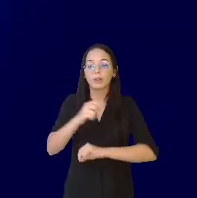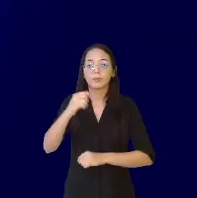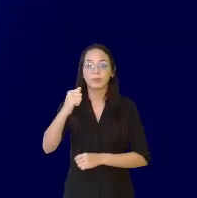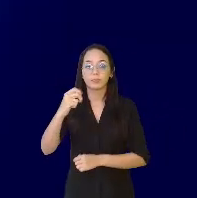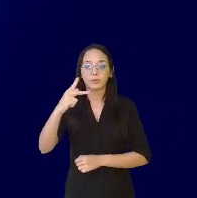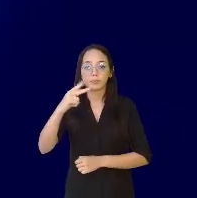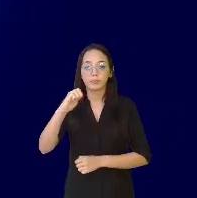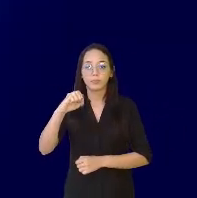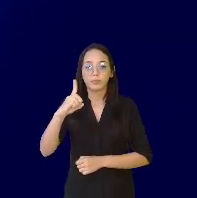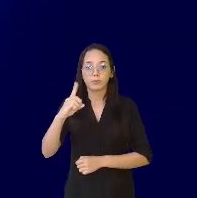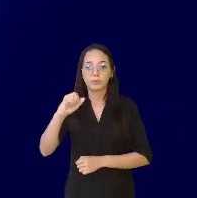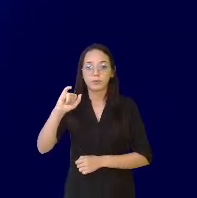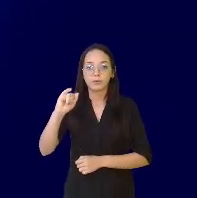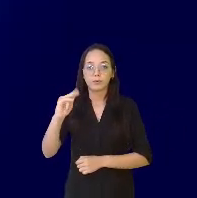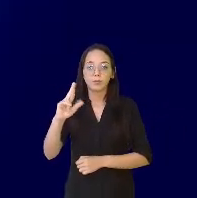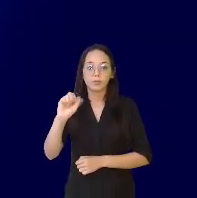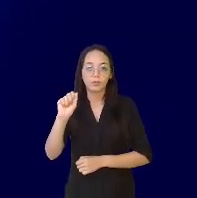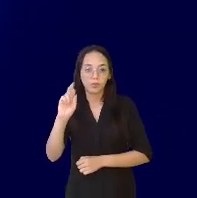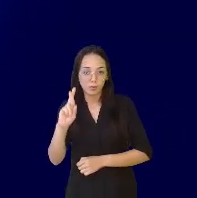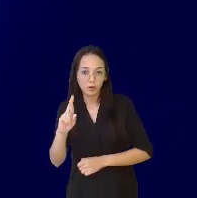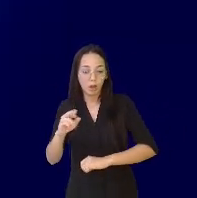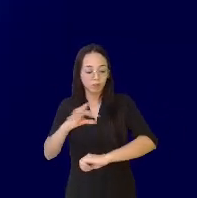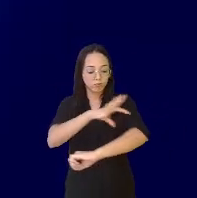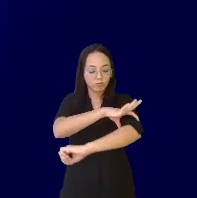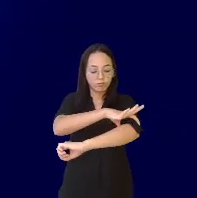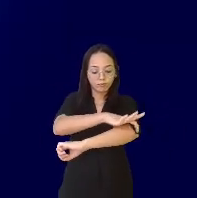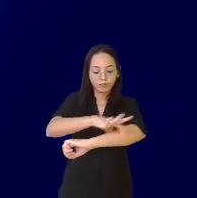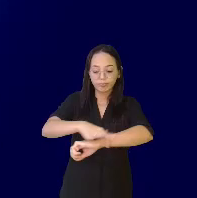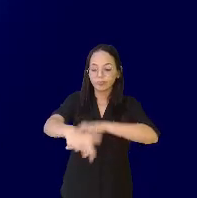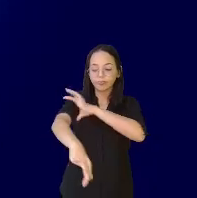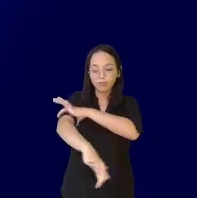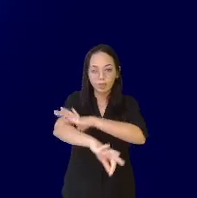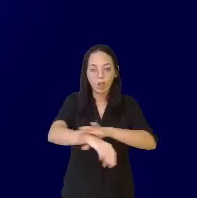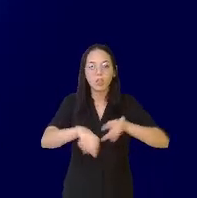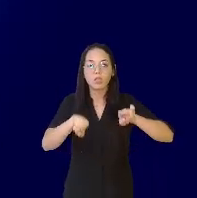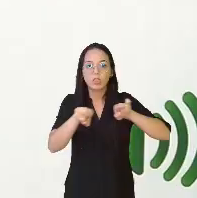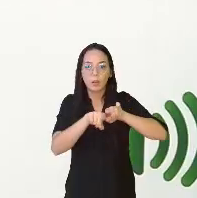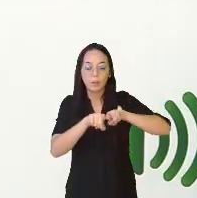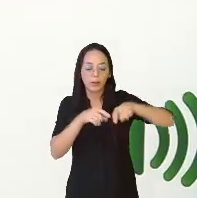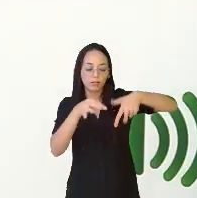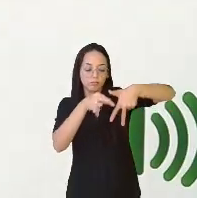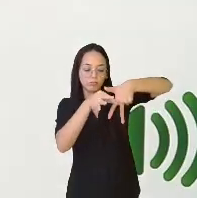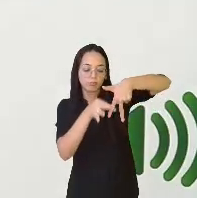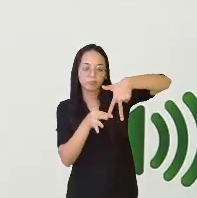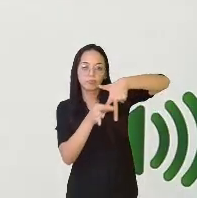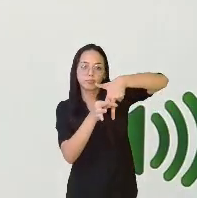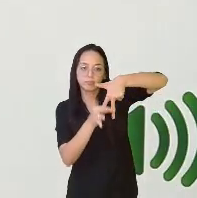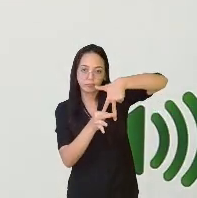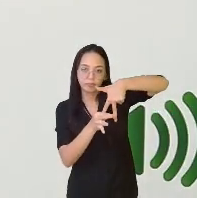apendicular, que são os nossos membros superiores e inferiores.